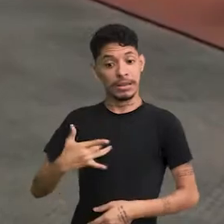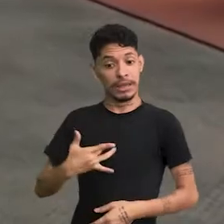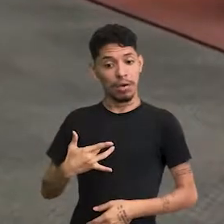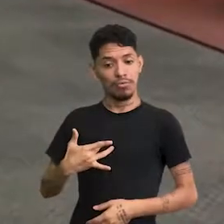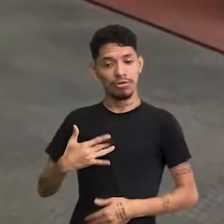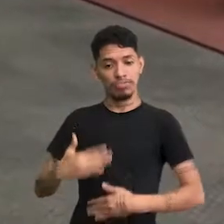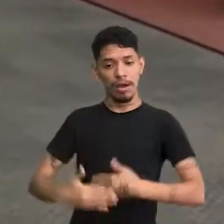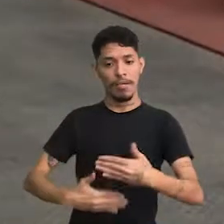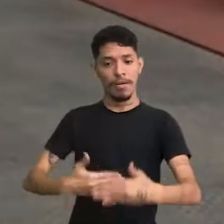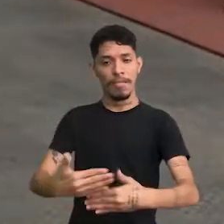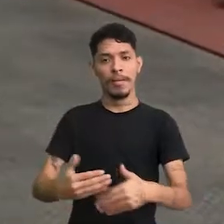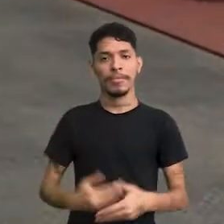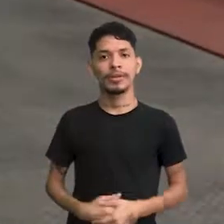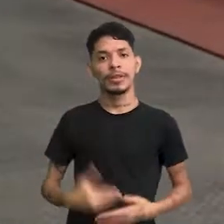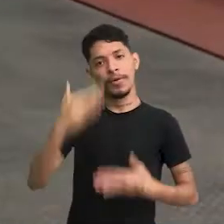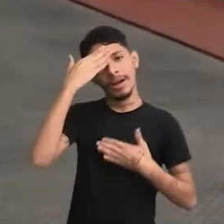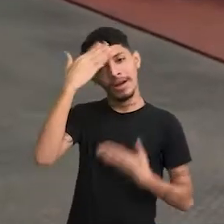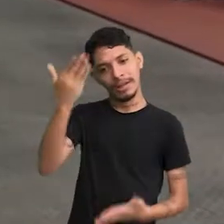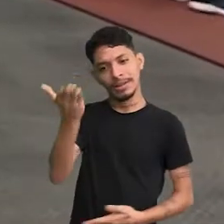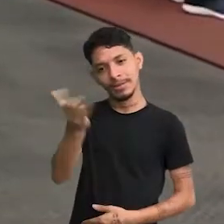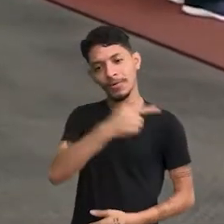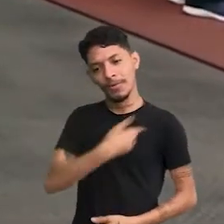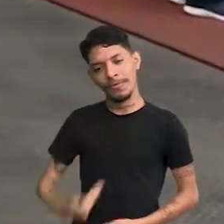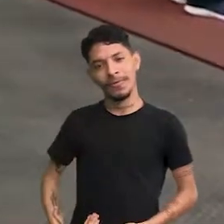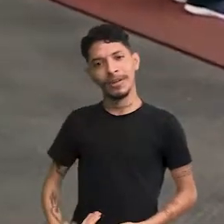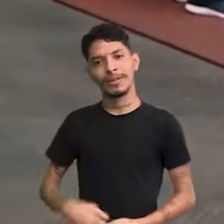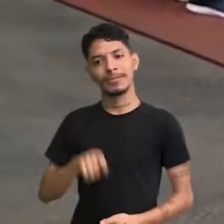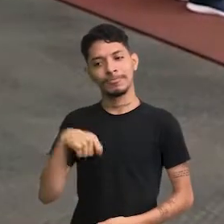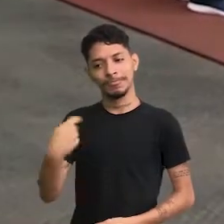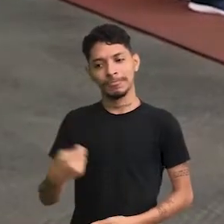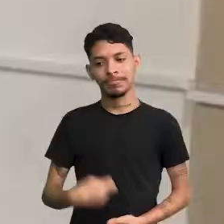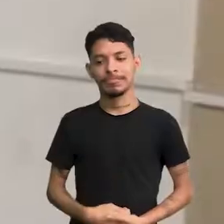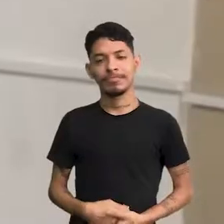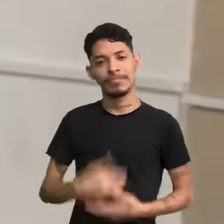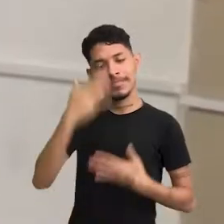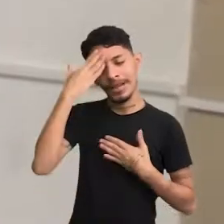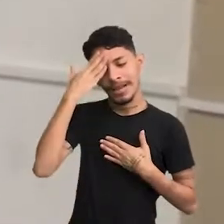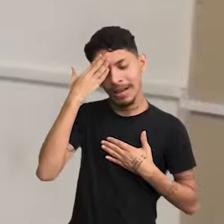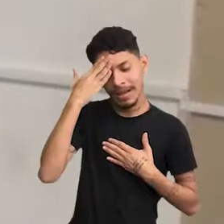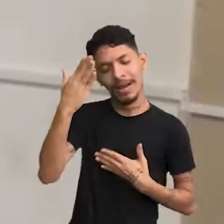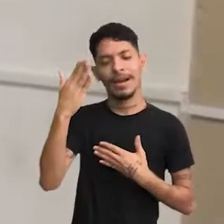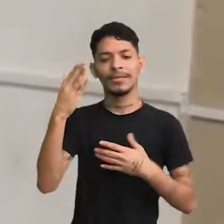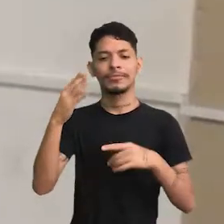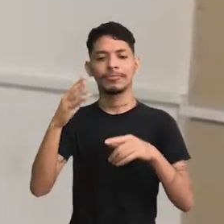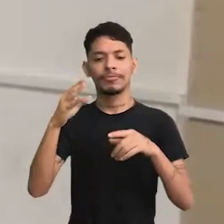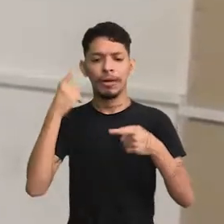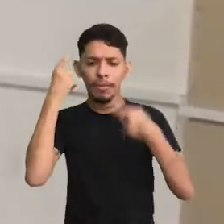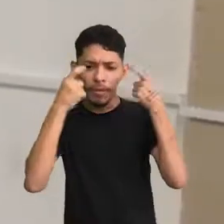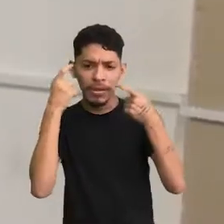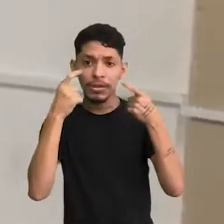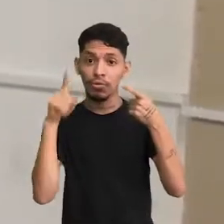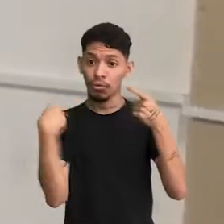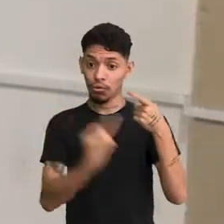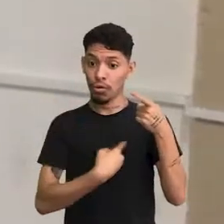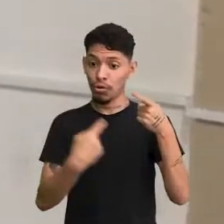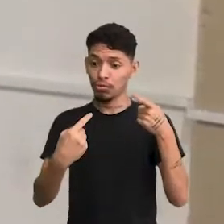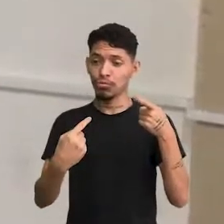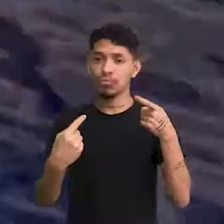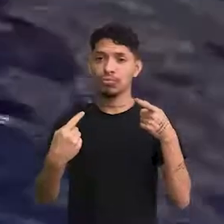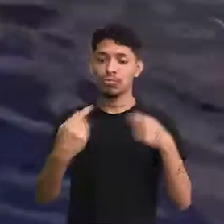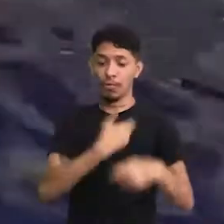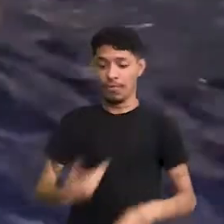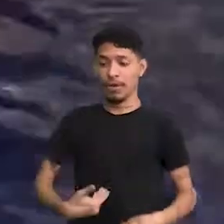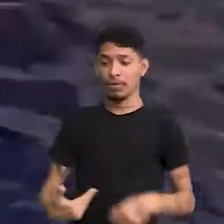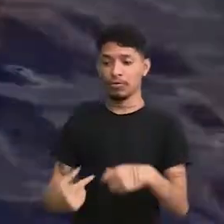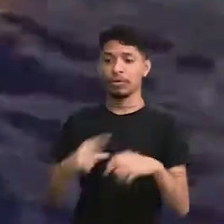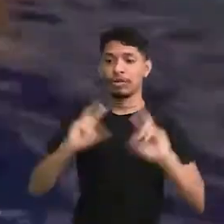minha saúde para frente, né? E eu agradeço muito ao governador Wilson Lima. Grato pela preocupação que o nosso governador tem